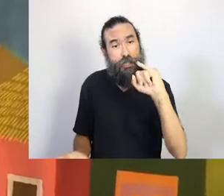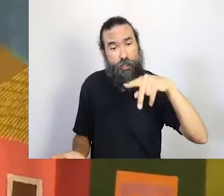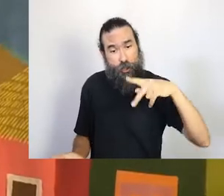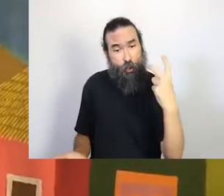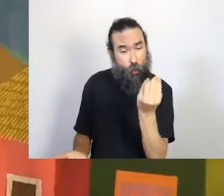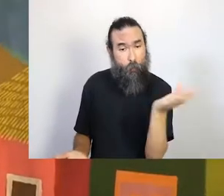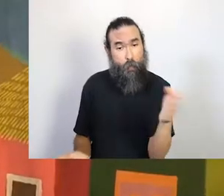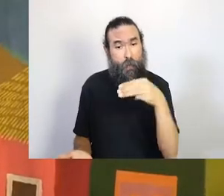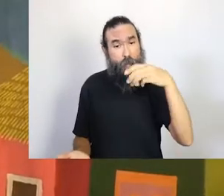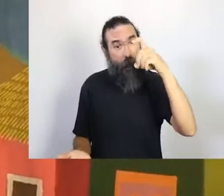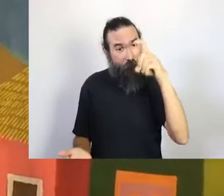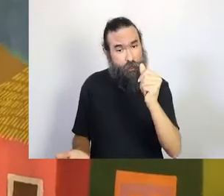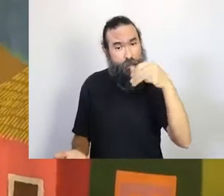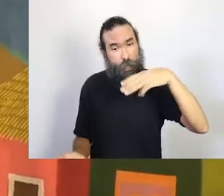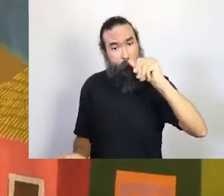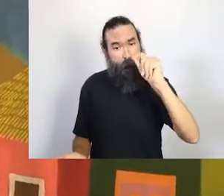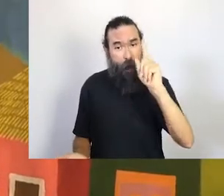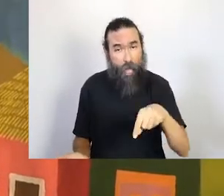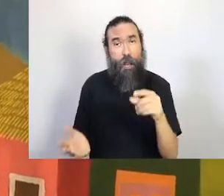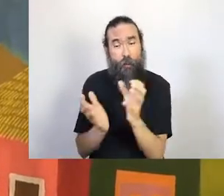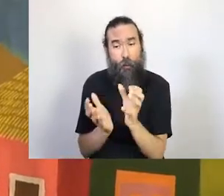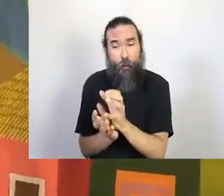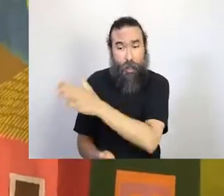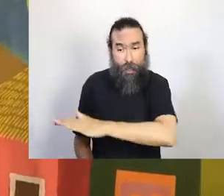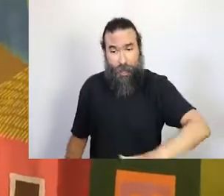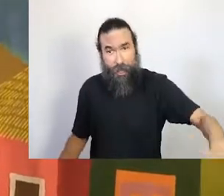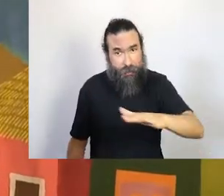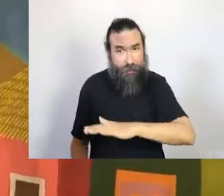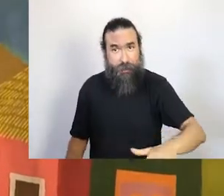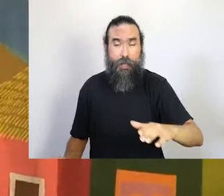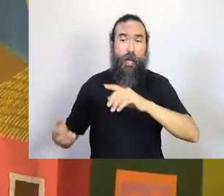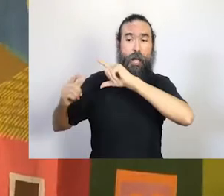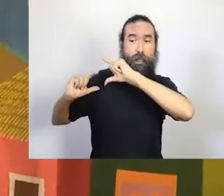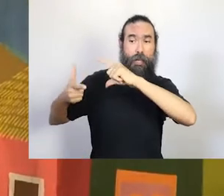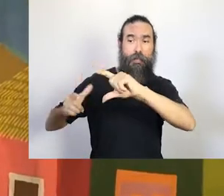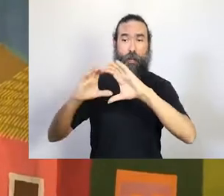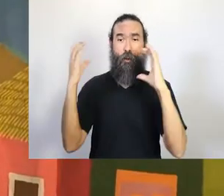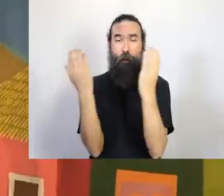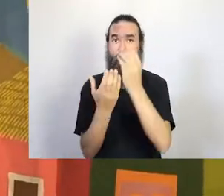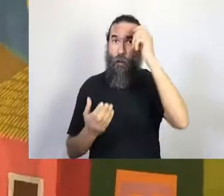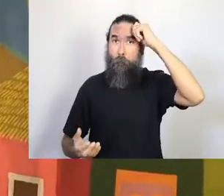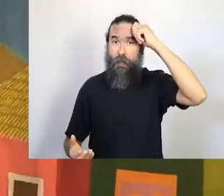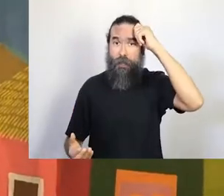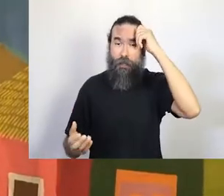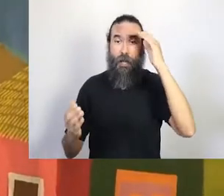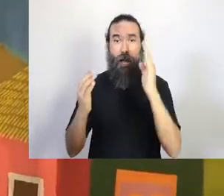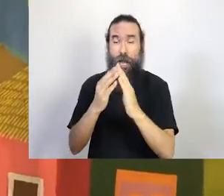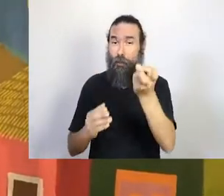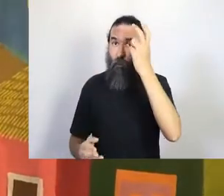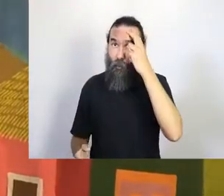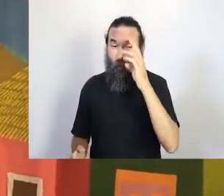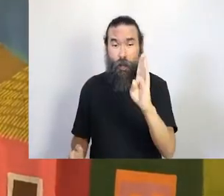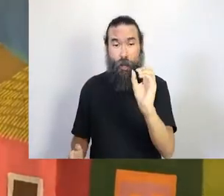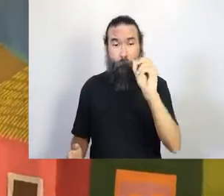O Mexidinho é um grupo formado pelas crianças da comunidade tradicional, fruto do trabalho do Centro Cultural Bongá, Grupo